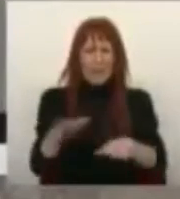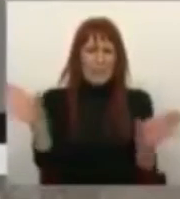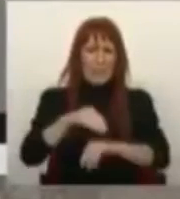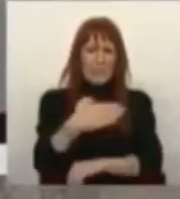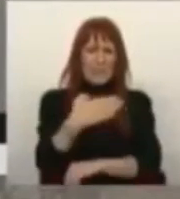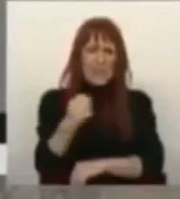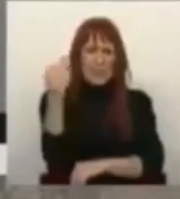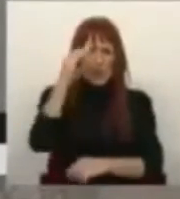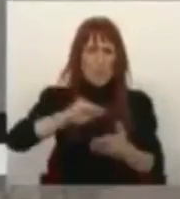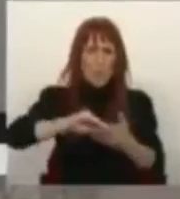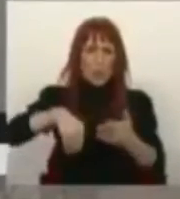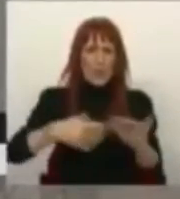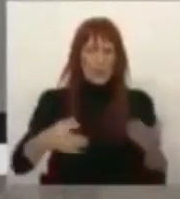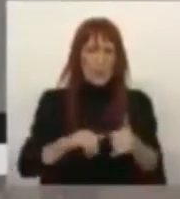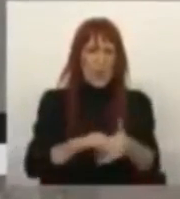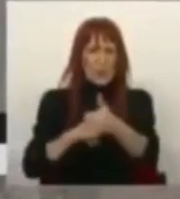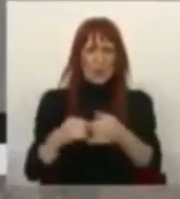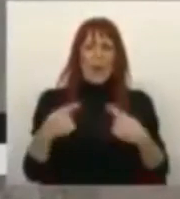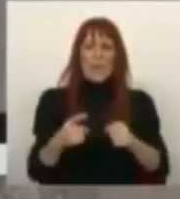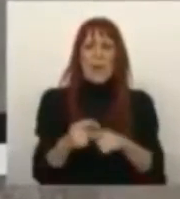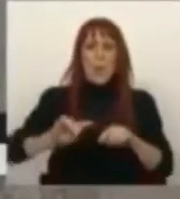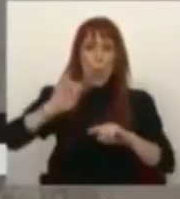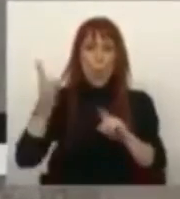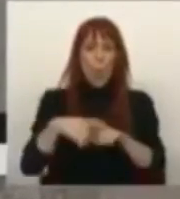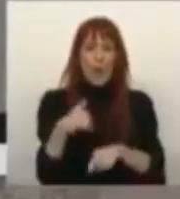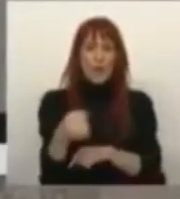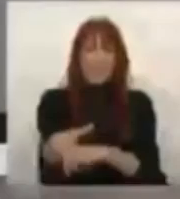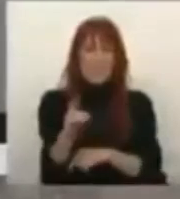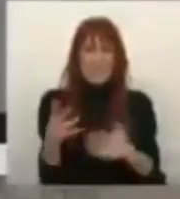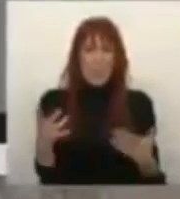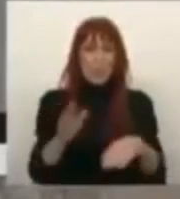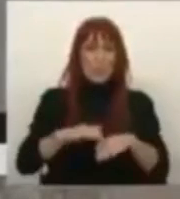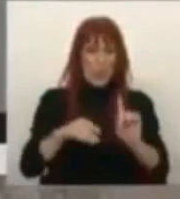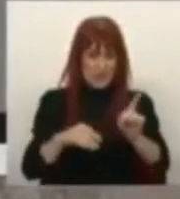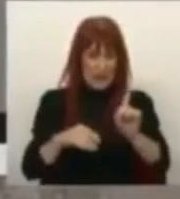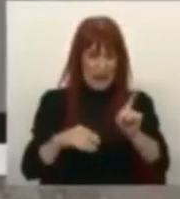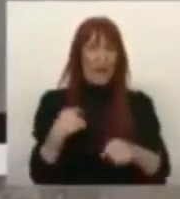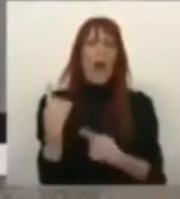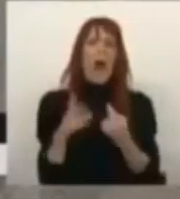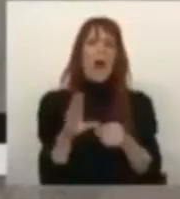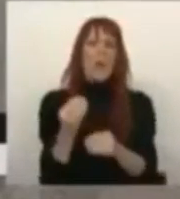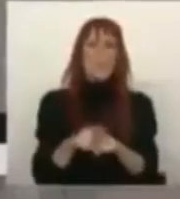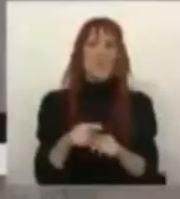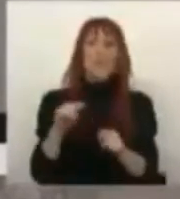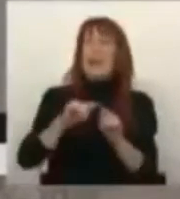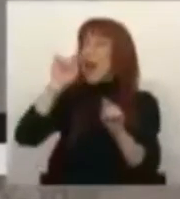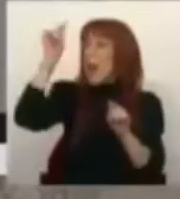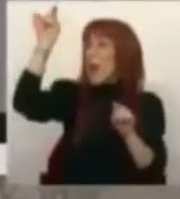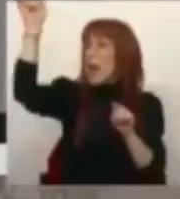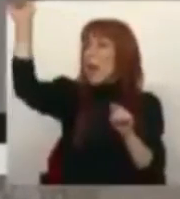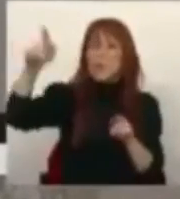com mais de setenta por cento dos contratos de associação que dia no ano de 2017 e hoje por causa disso a alunos a zonas mais remotas